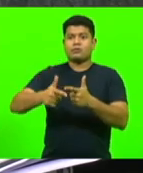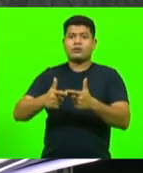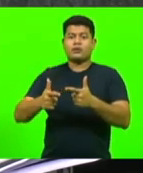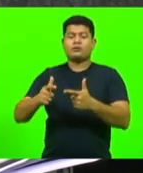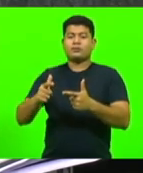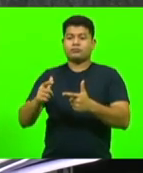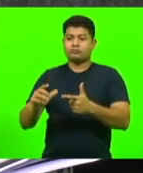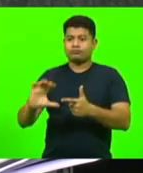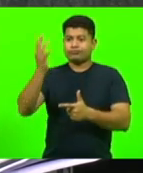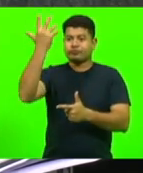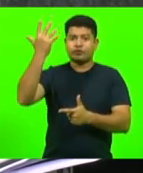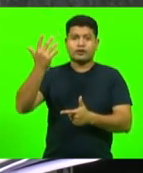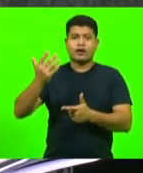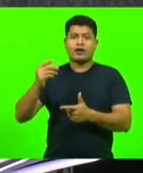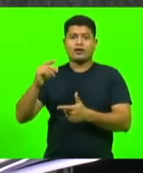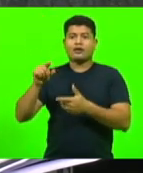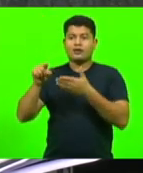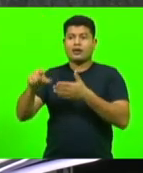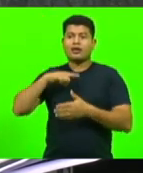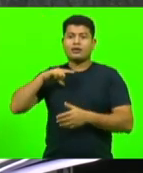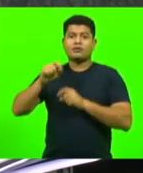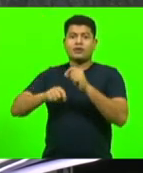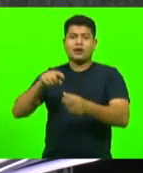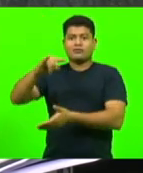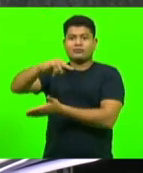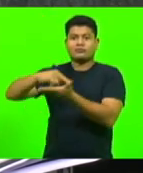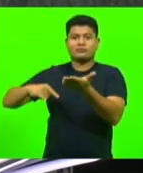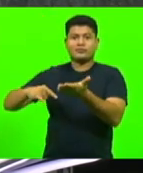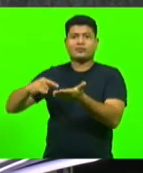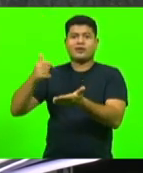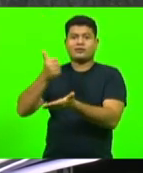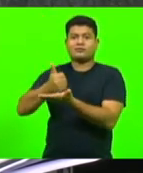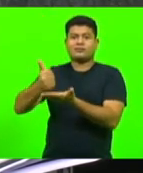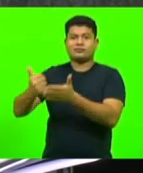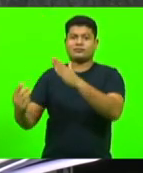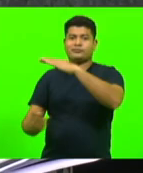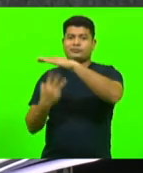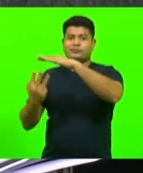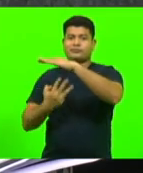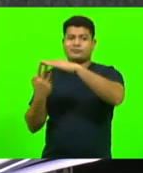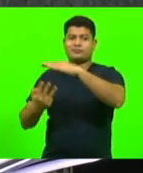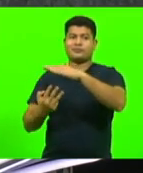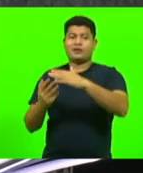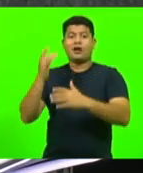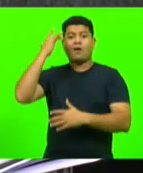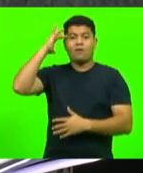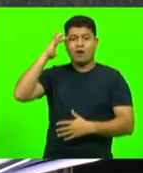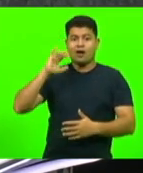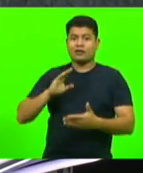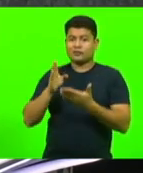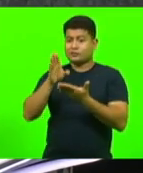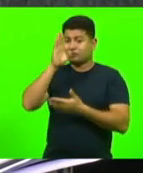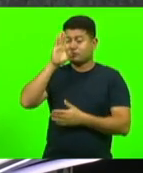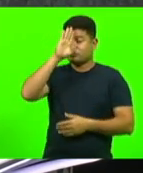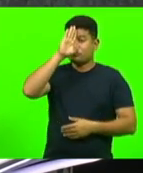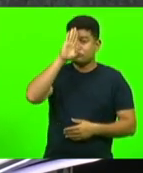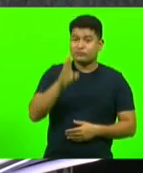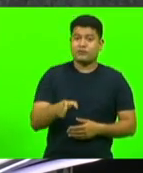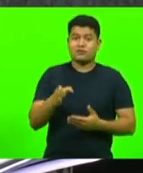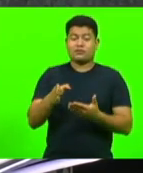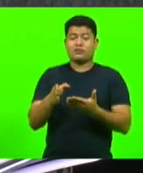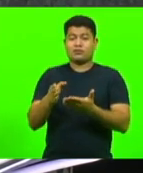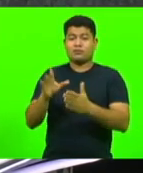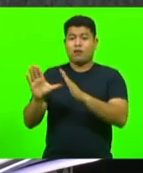Eu acho que o foco tem que ser no corruptor naquela pessoa que paga propina naquela pessoa porque